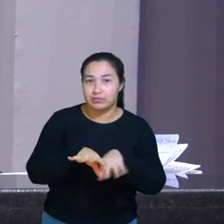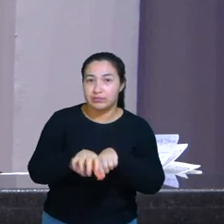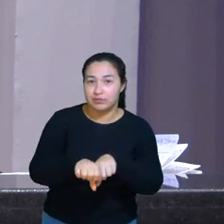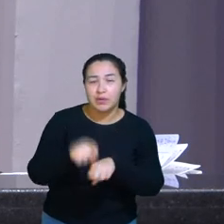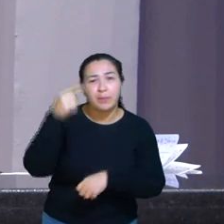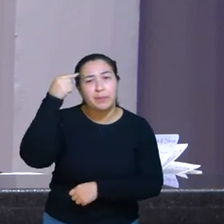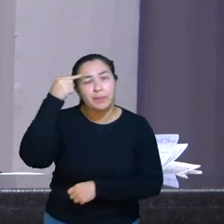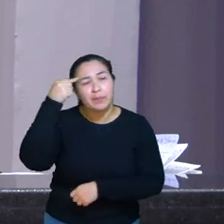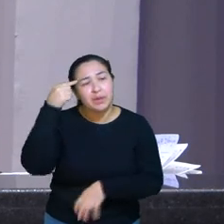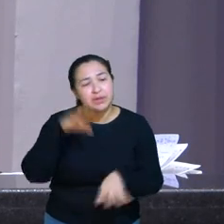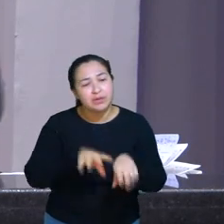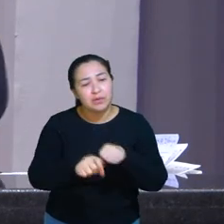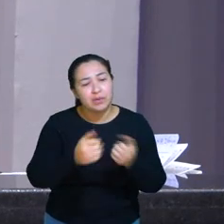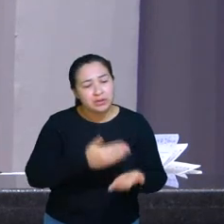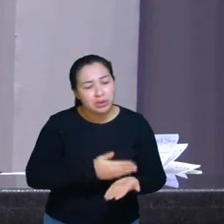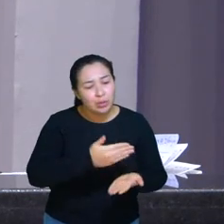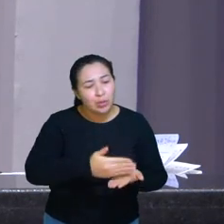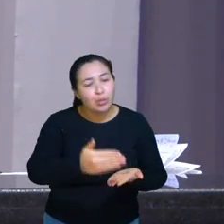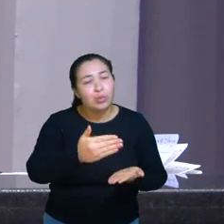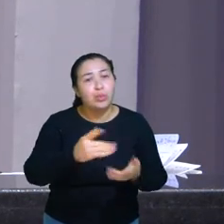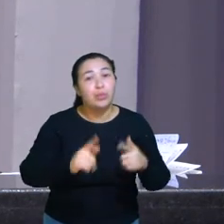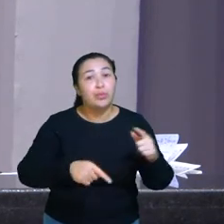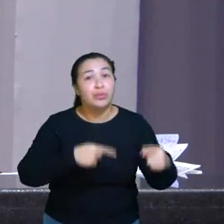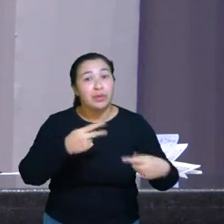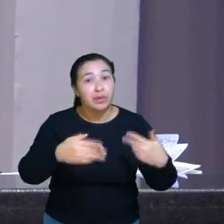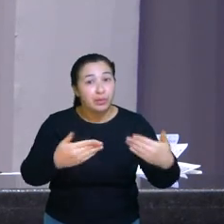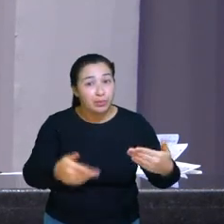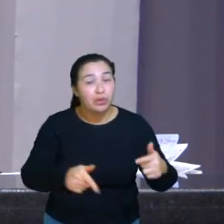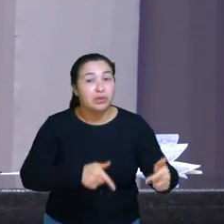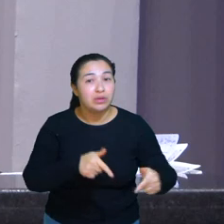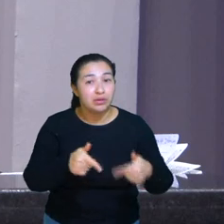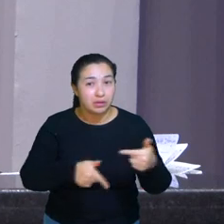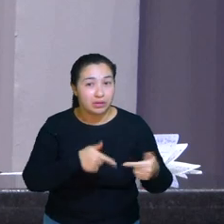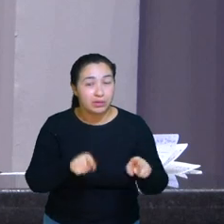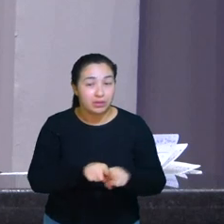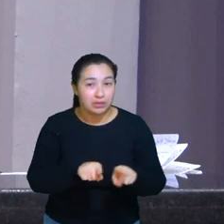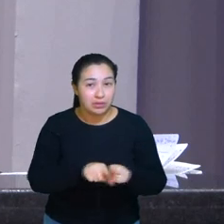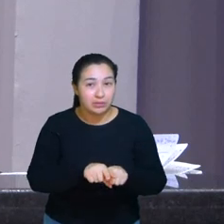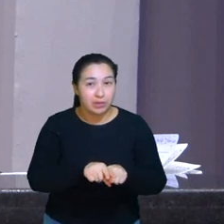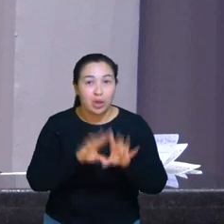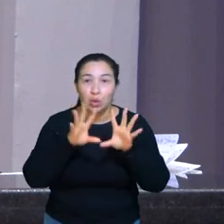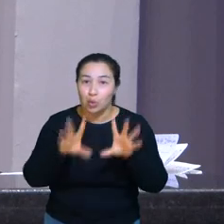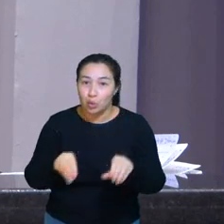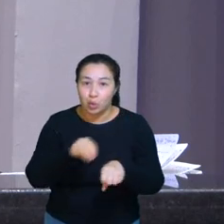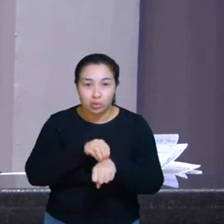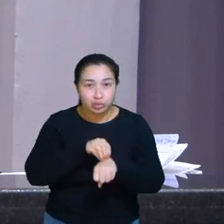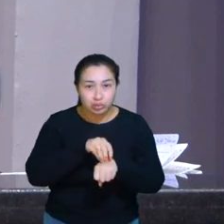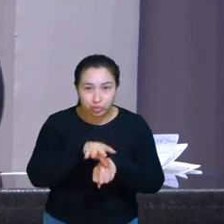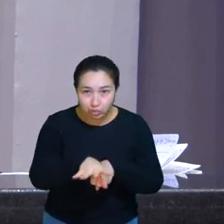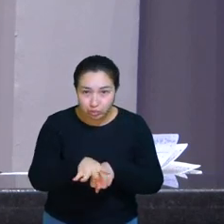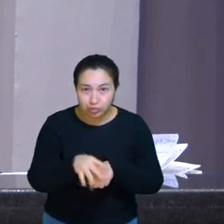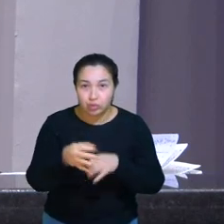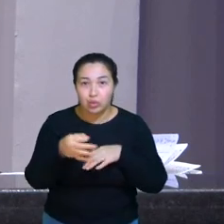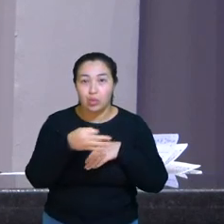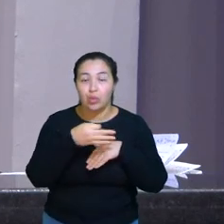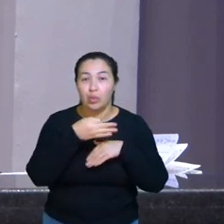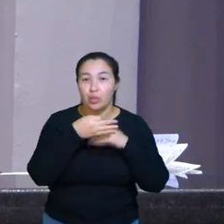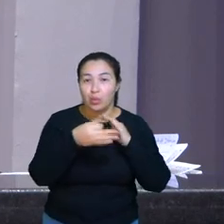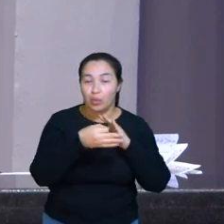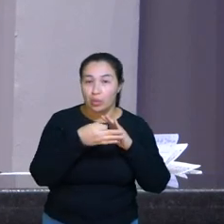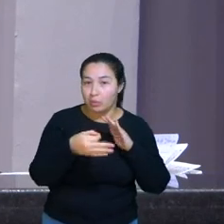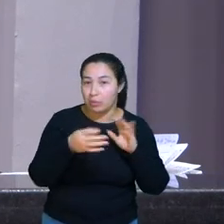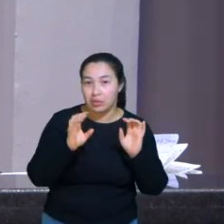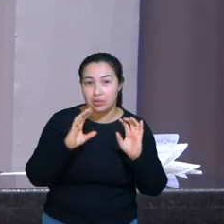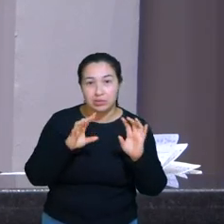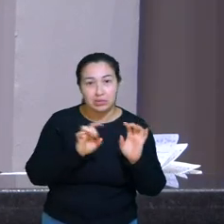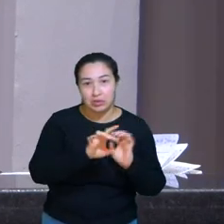formação Inicial e continuada mas por favor são todas sugestões opcionais a critério desses intelectuais que estão aqui não